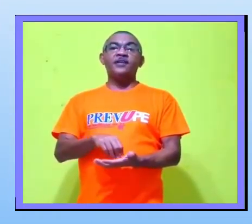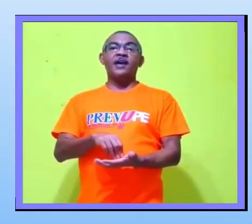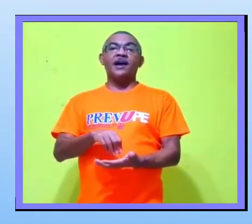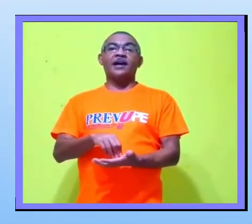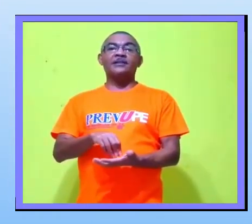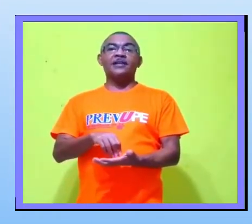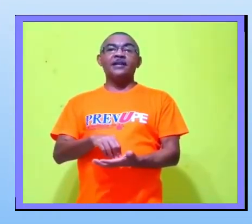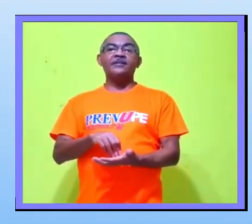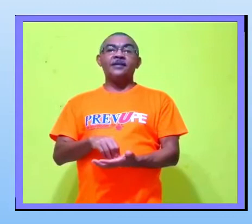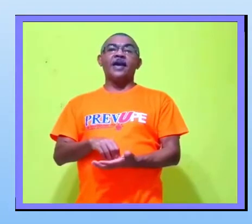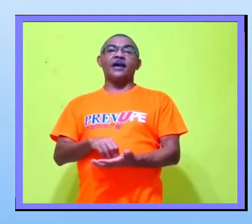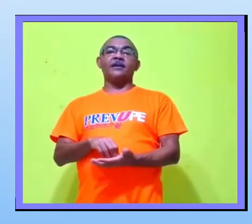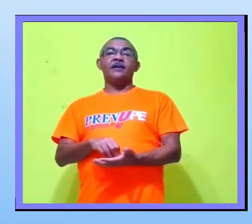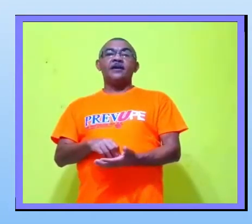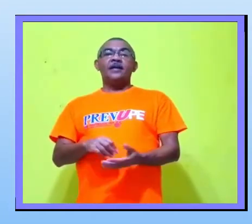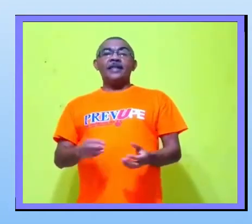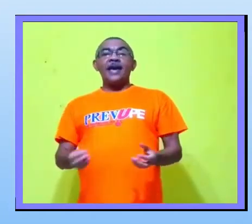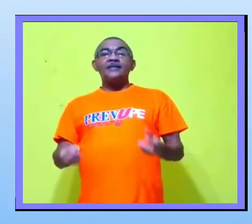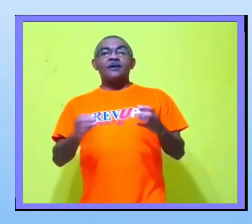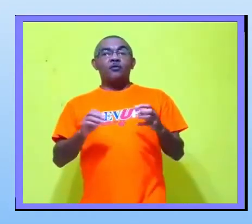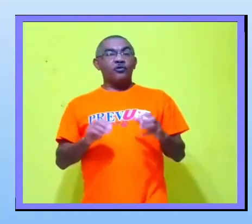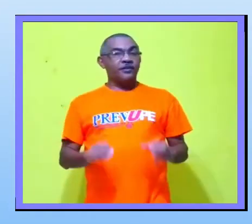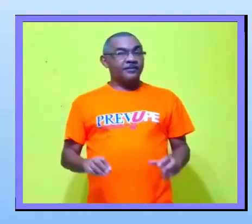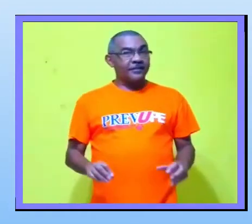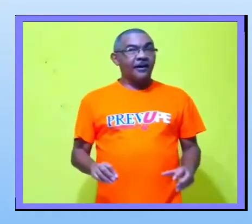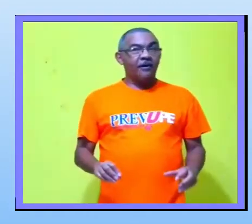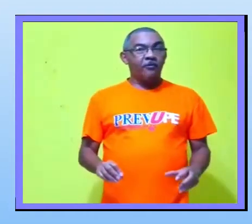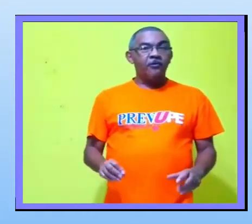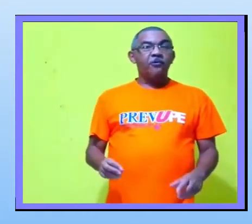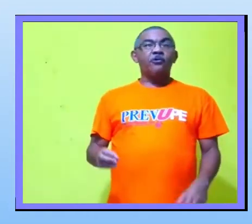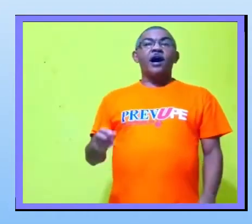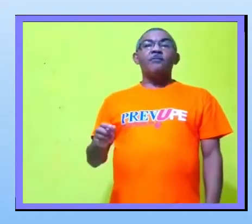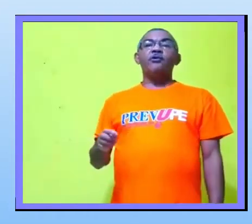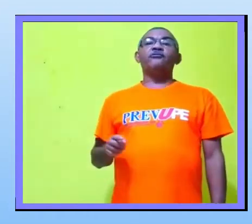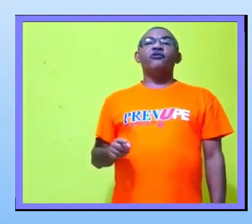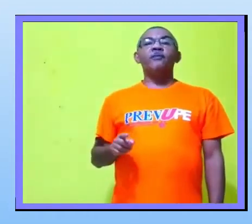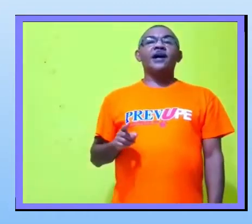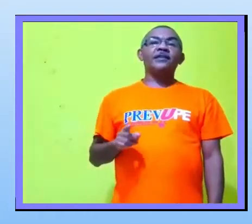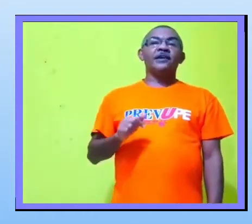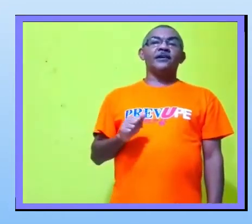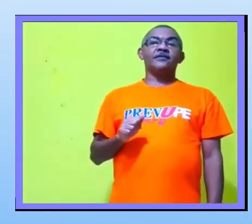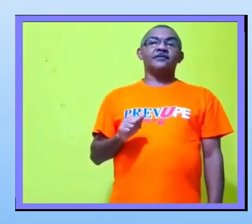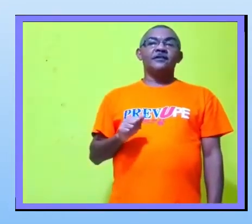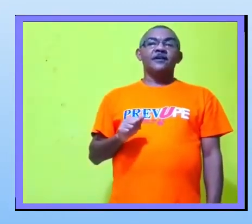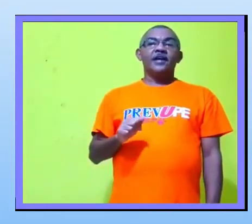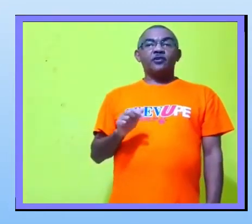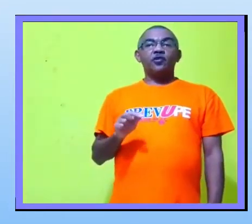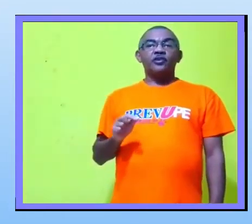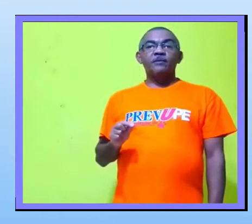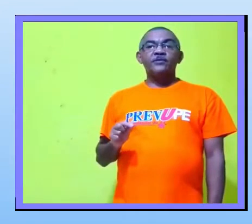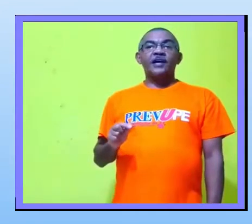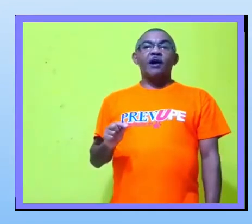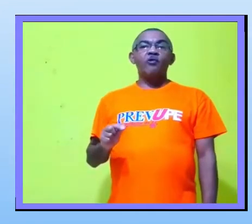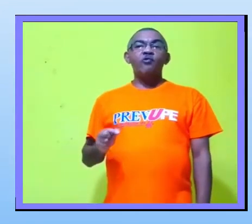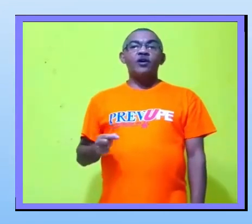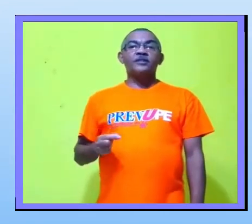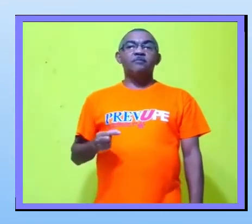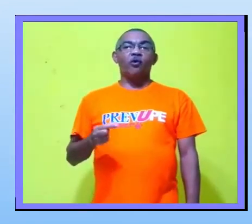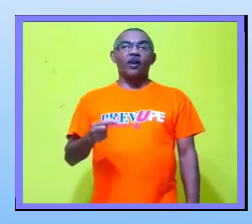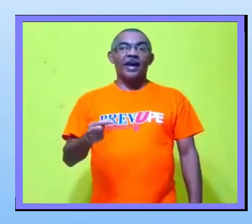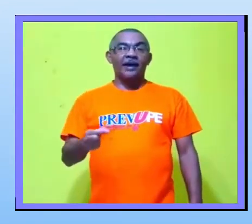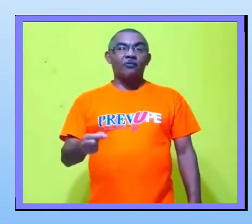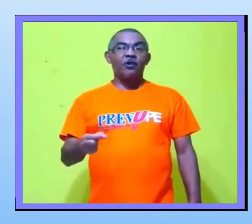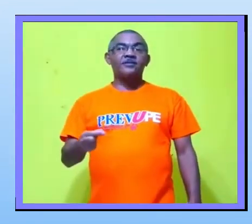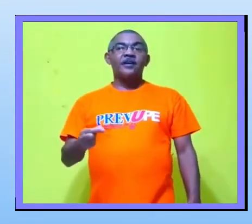aí o CH3Cl. Nessa condição, o carbono forma cadeias. Então nós temos aí